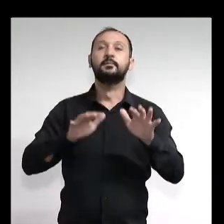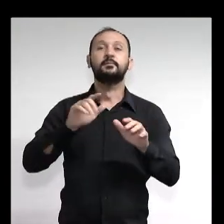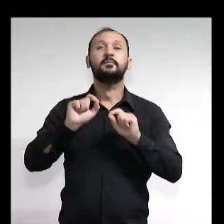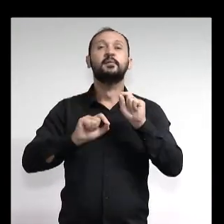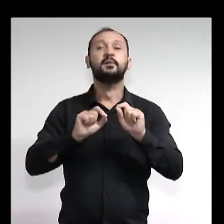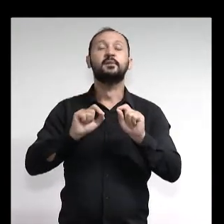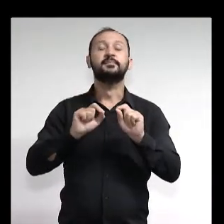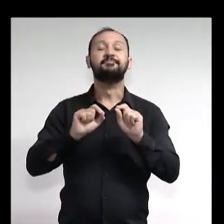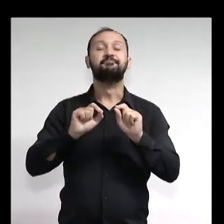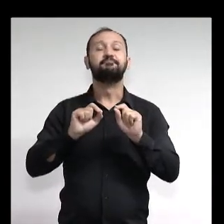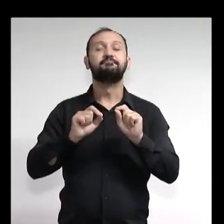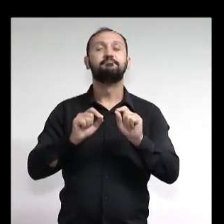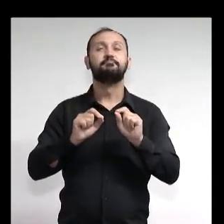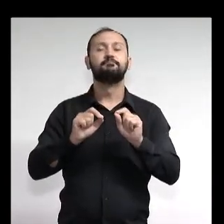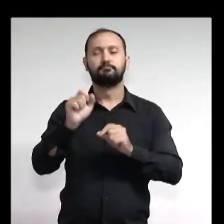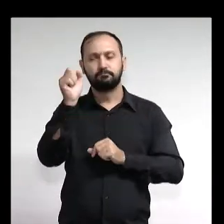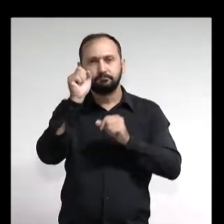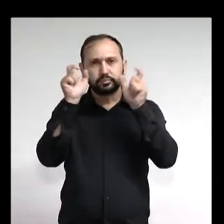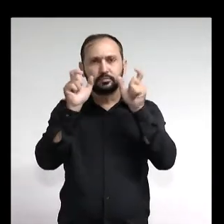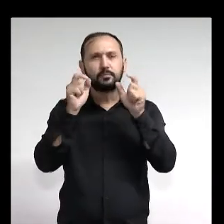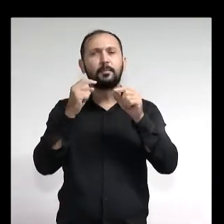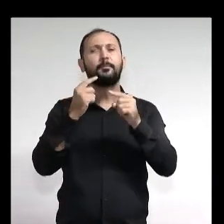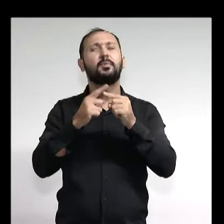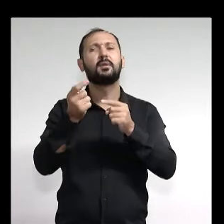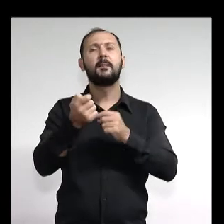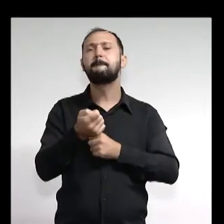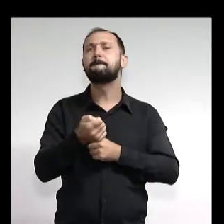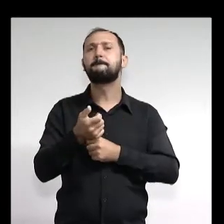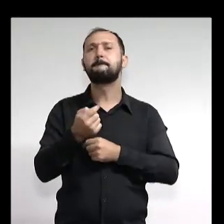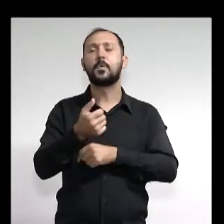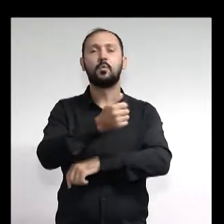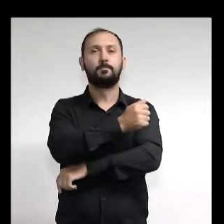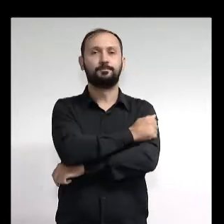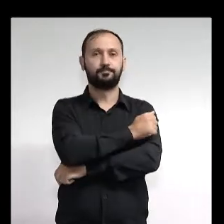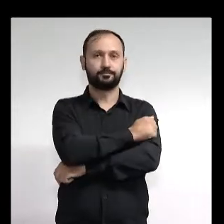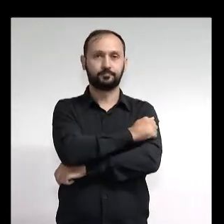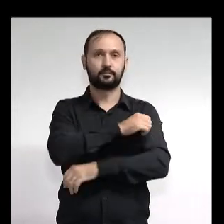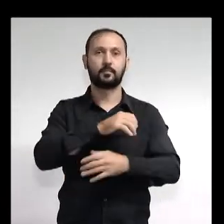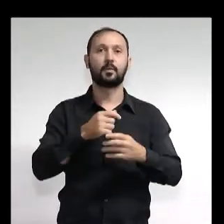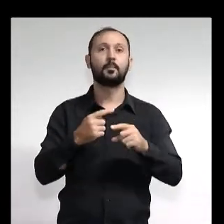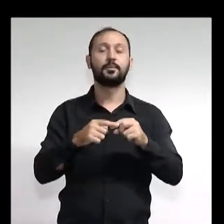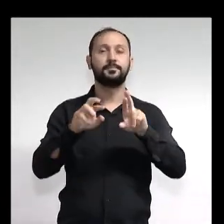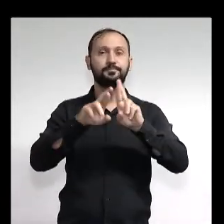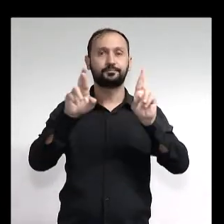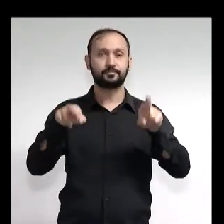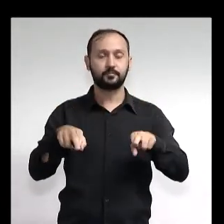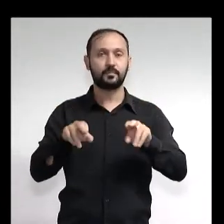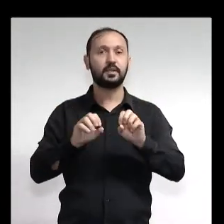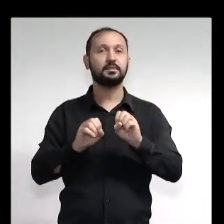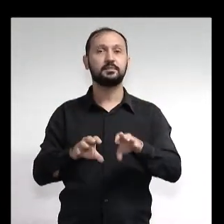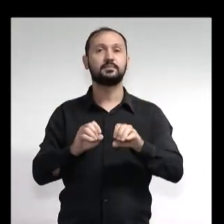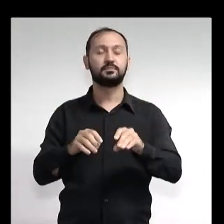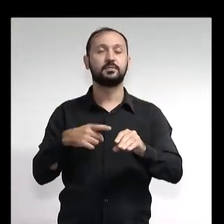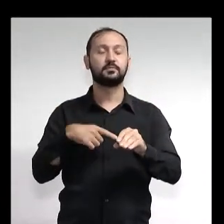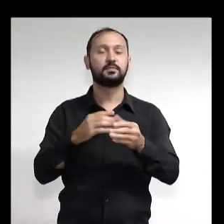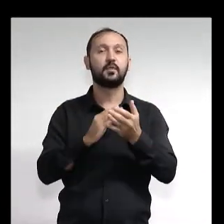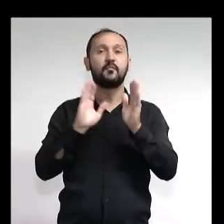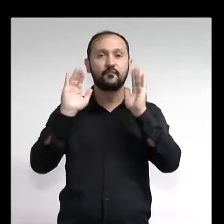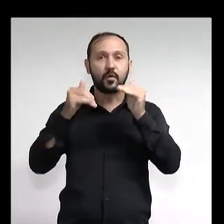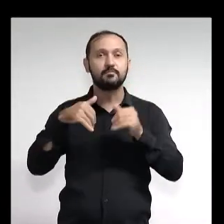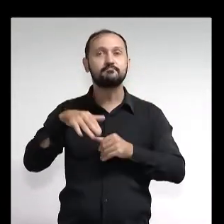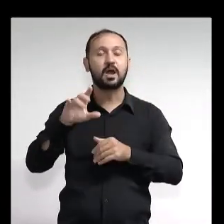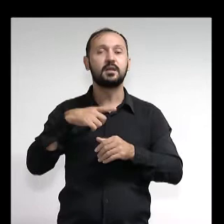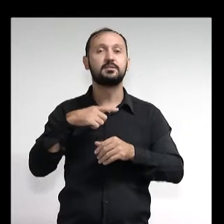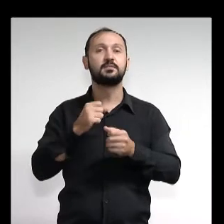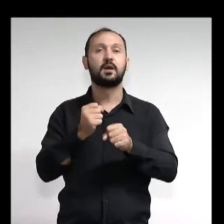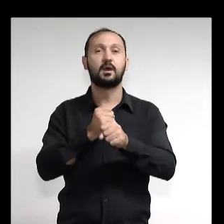estudantes identificados. Talvez isso tenha chamado a atenção. Por que tão poucos estudantes? Porque a